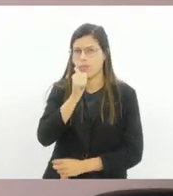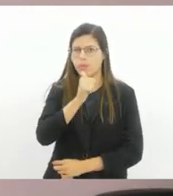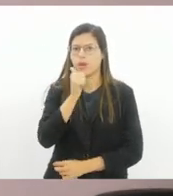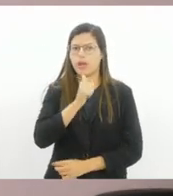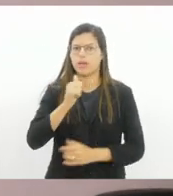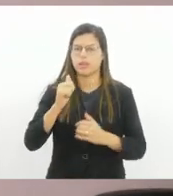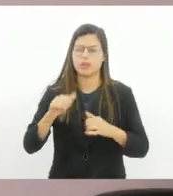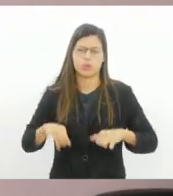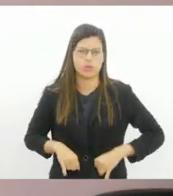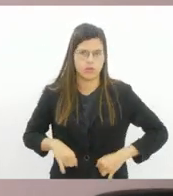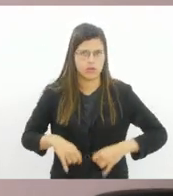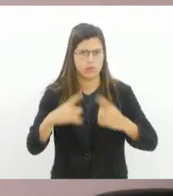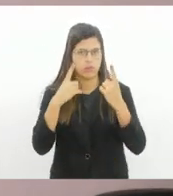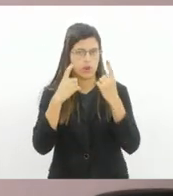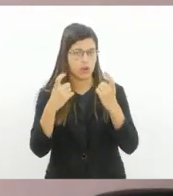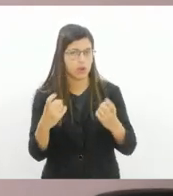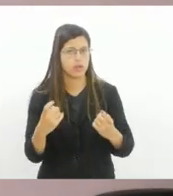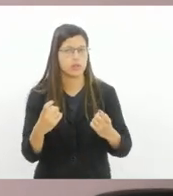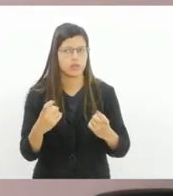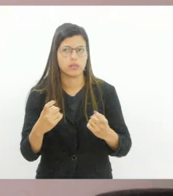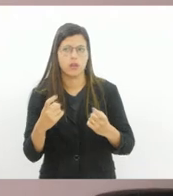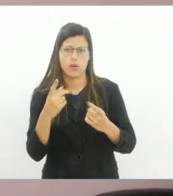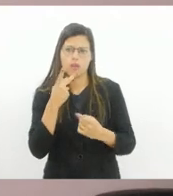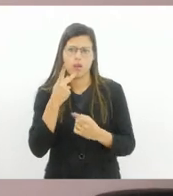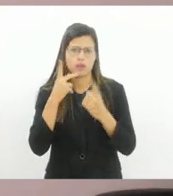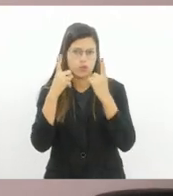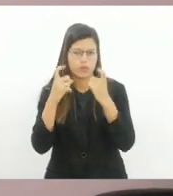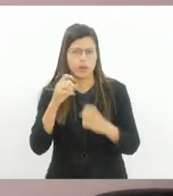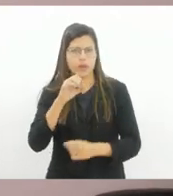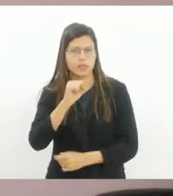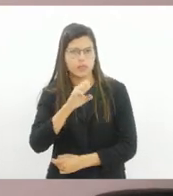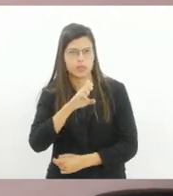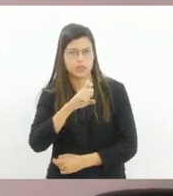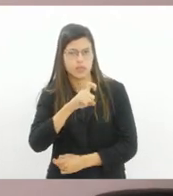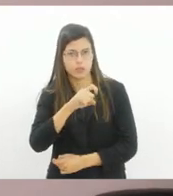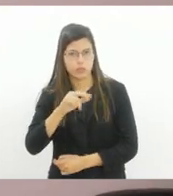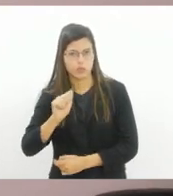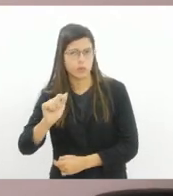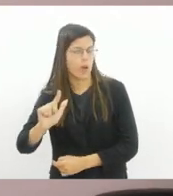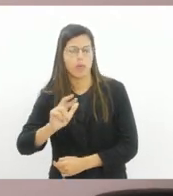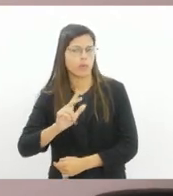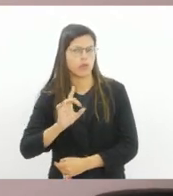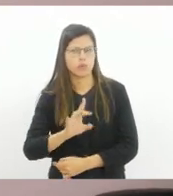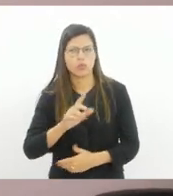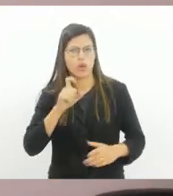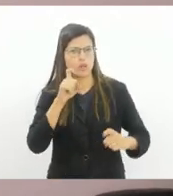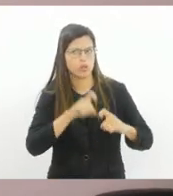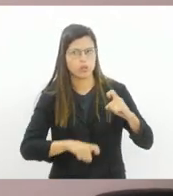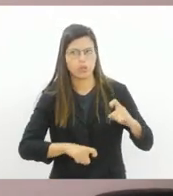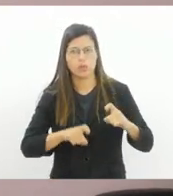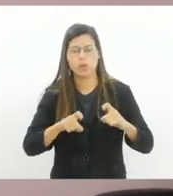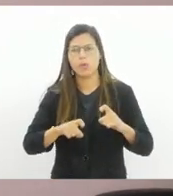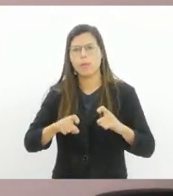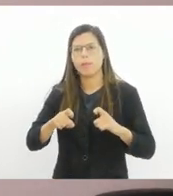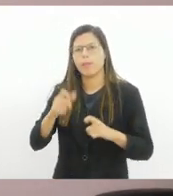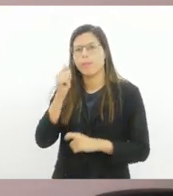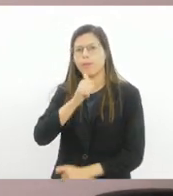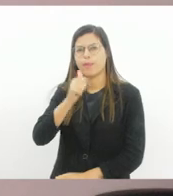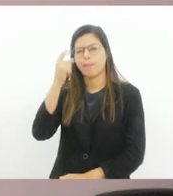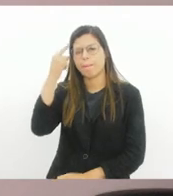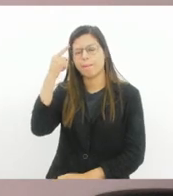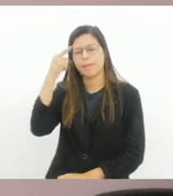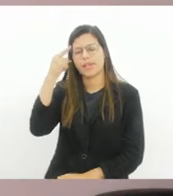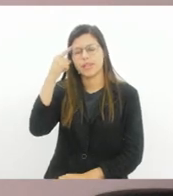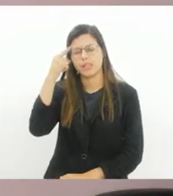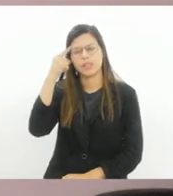violências sexuais. E eu tenho certeza, estou falando de violência sexual e não de estupro apenas, às vezes no imaginário das mulheres fica a